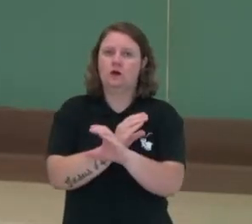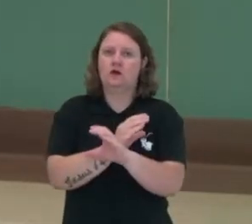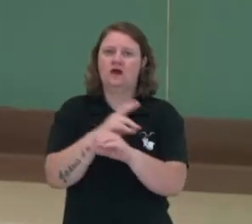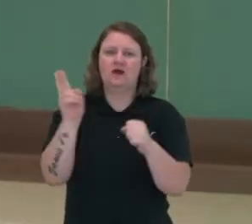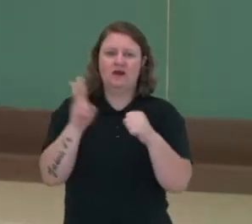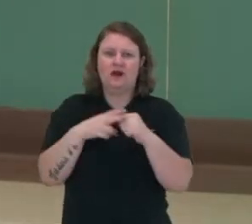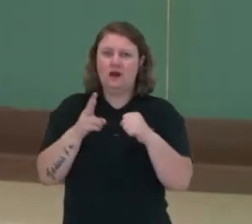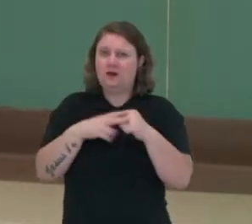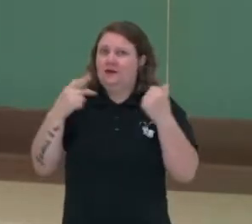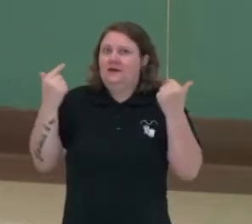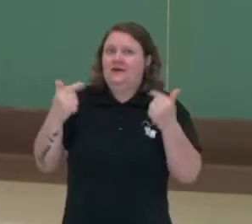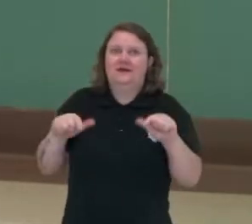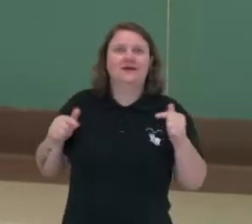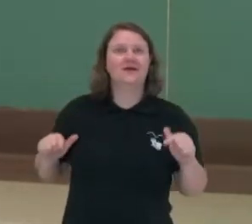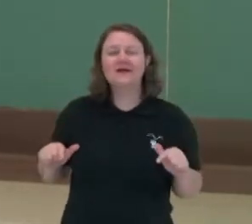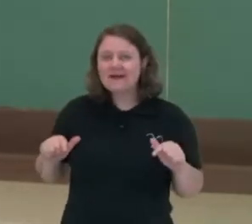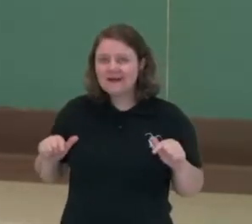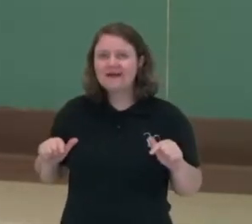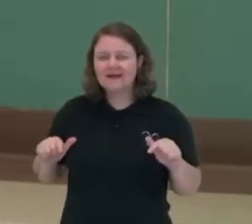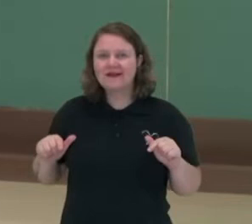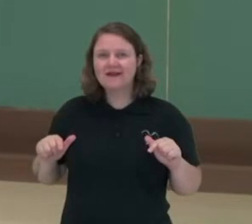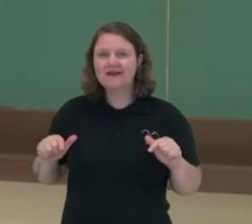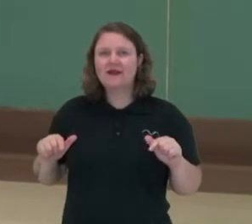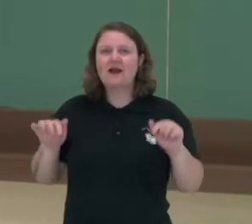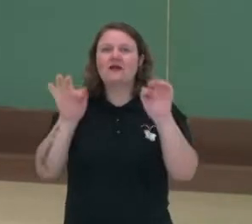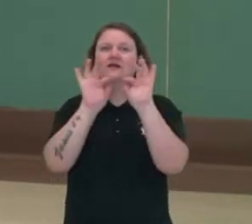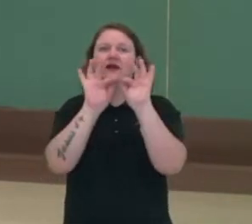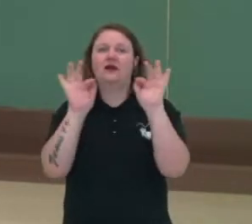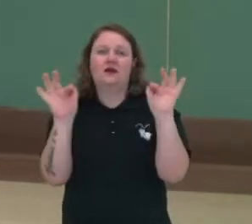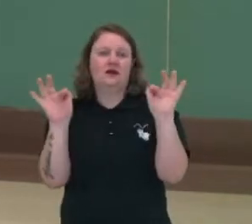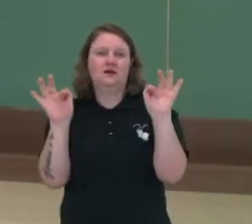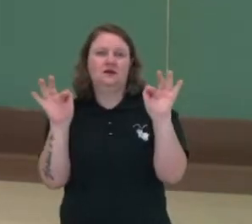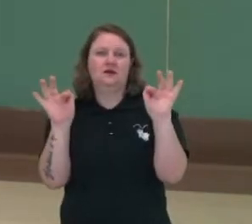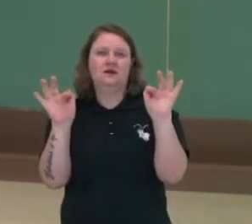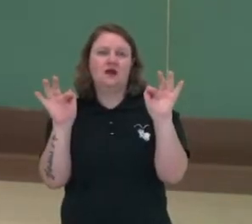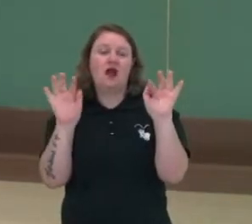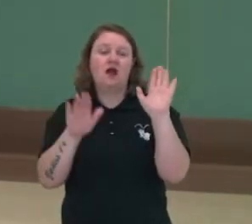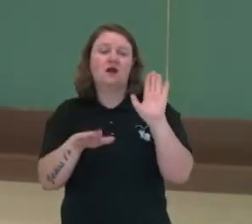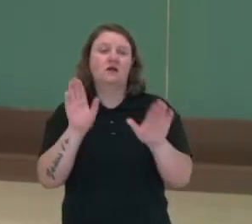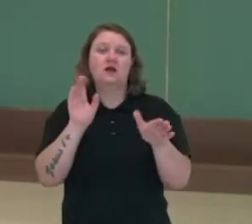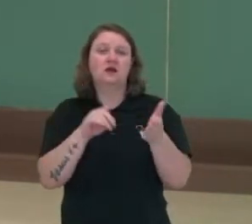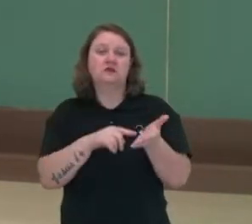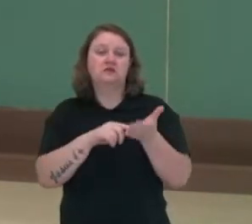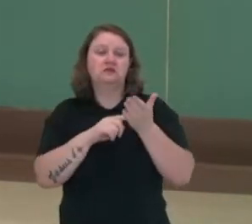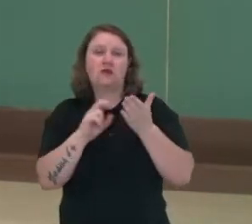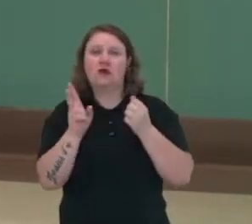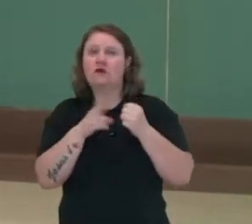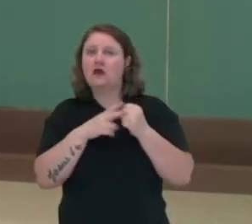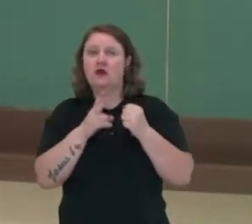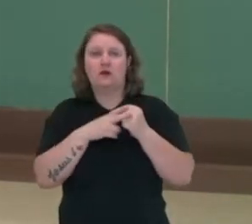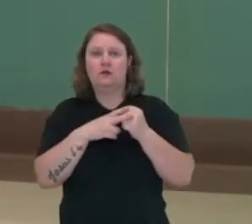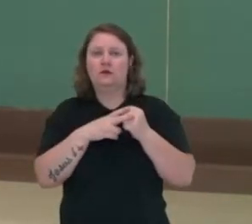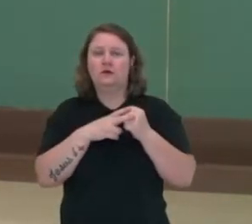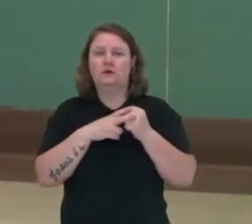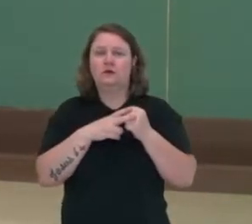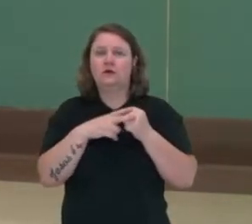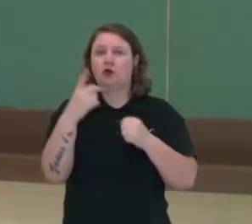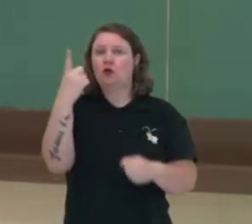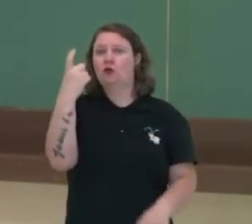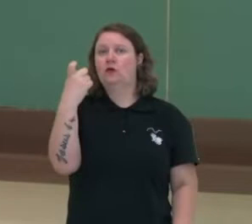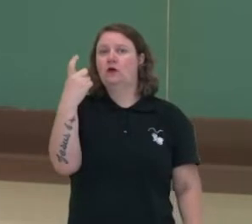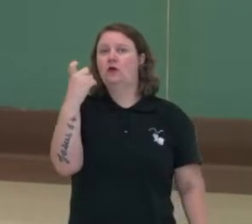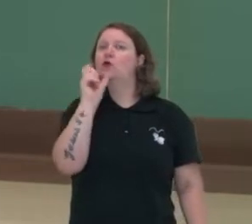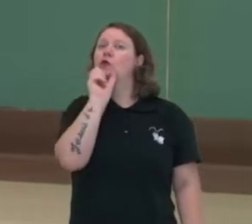verbo, como eu disse. Então, nem todas as frases possuem verbos. Quando elas não possuem, são frases nominais. Quando